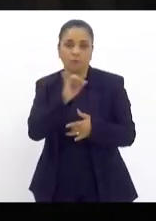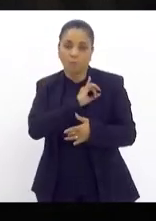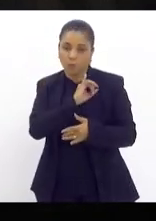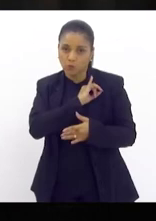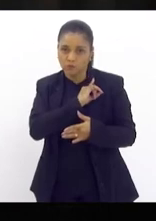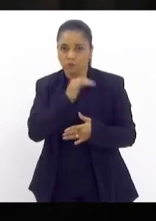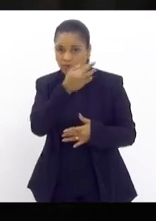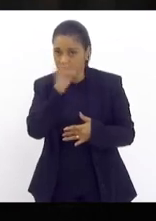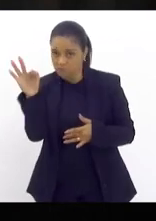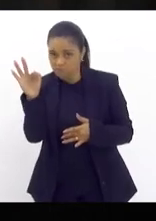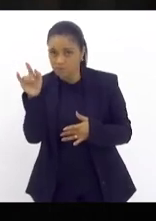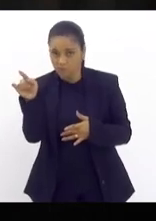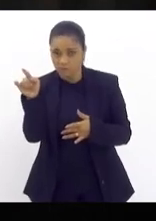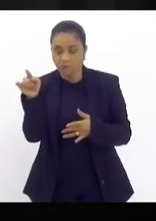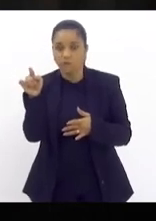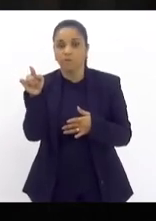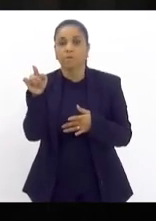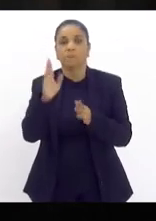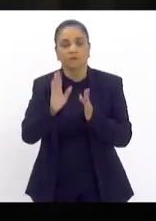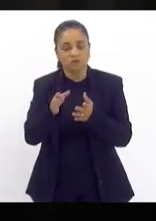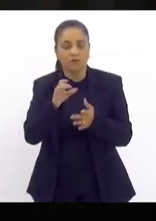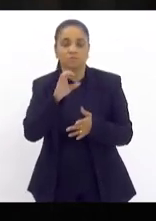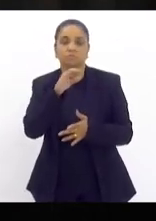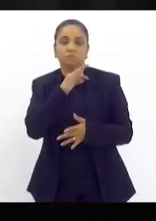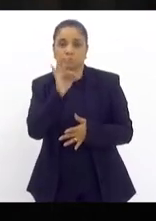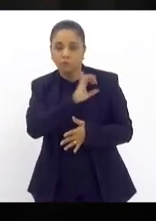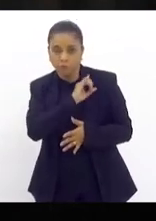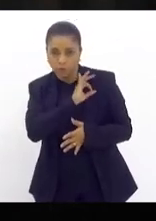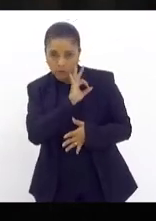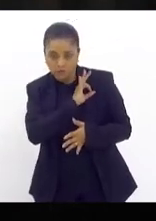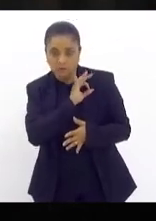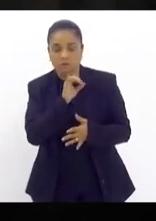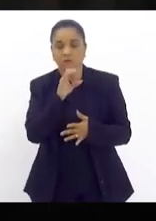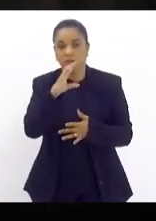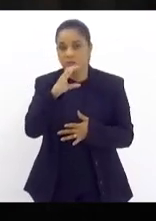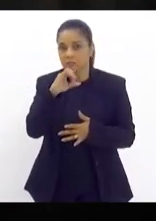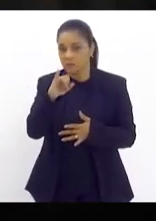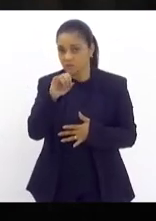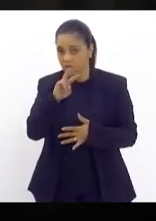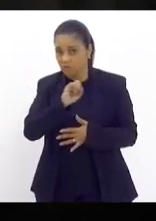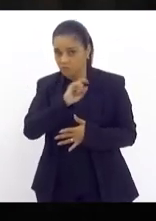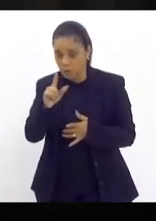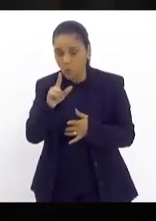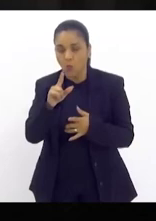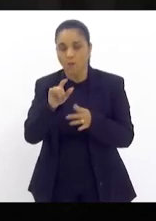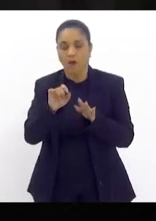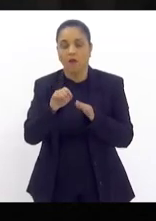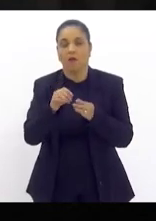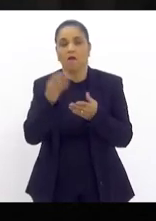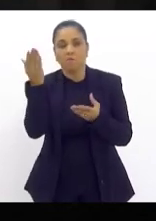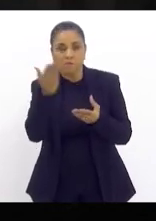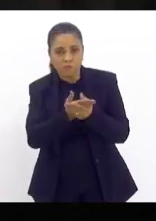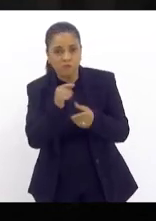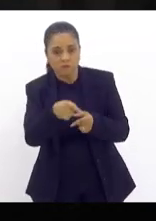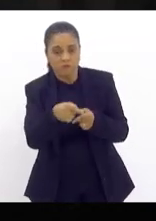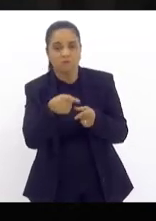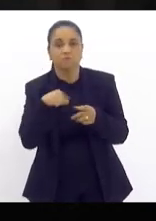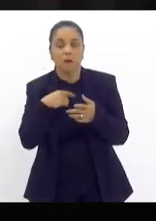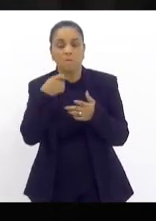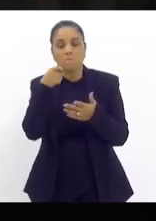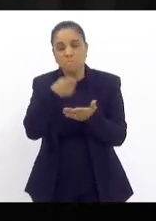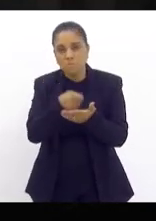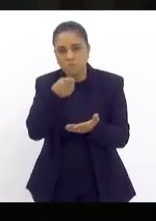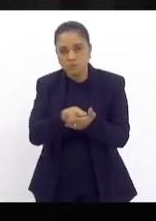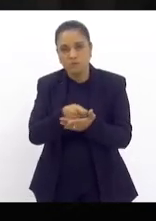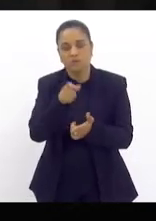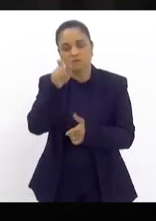e a Polícia Civil em meio às ameaças para abrir investigação e punir os responsáveis por esses crimes.